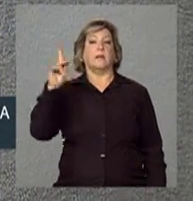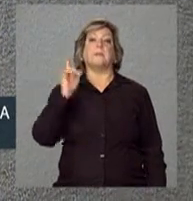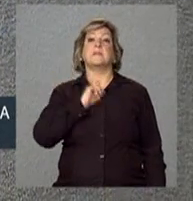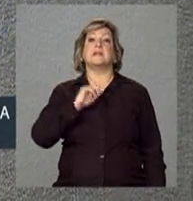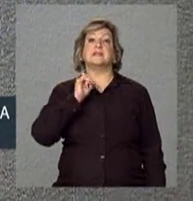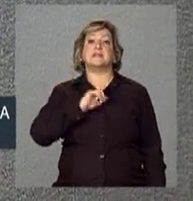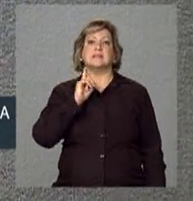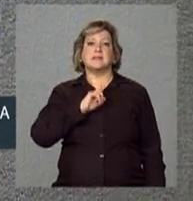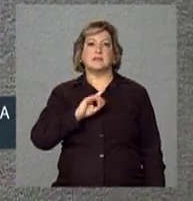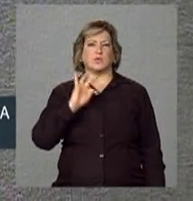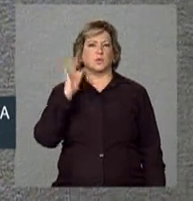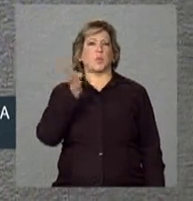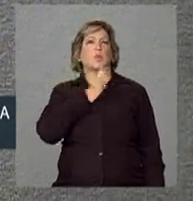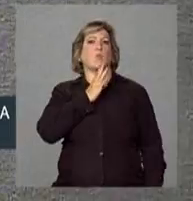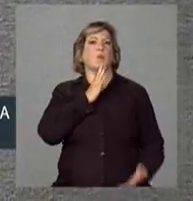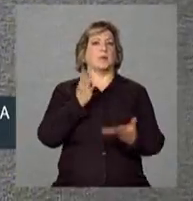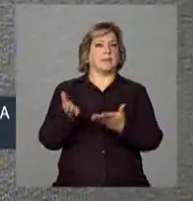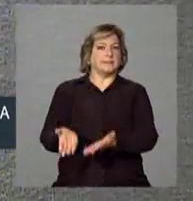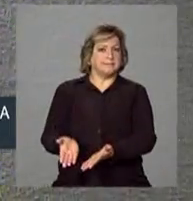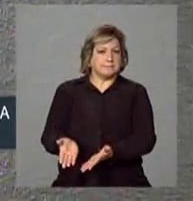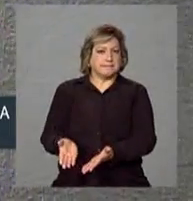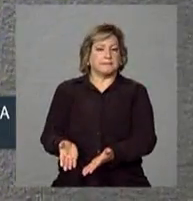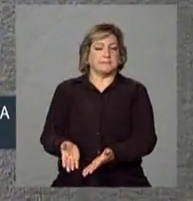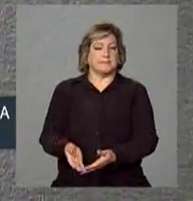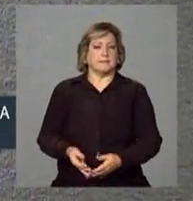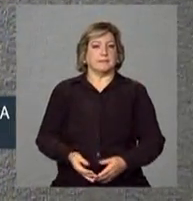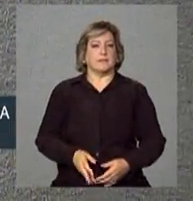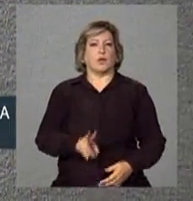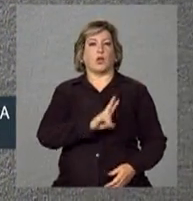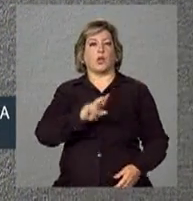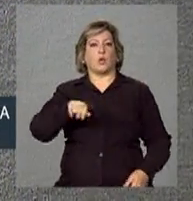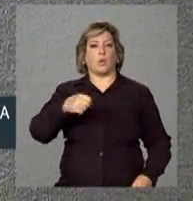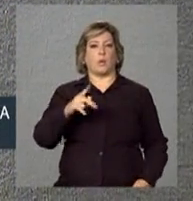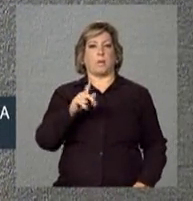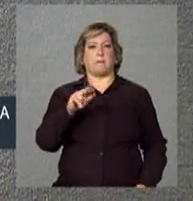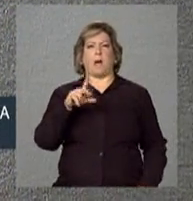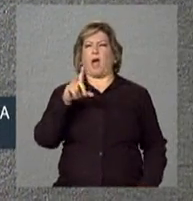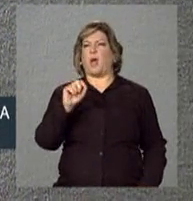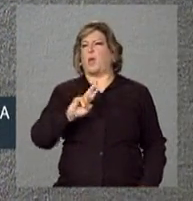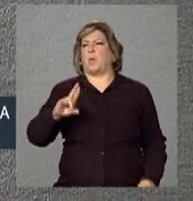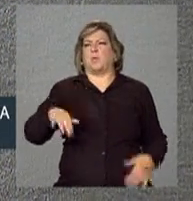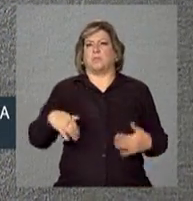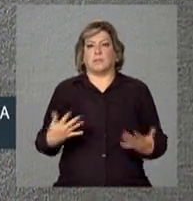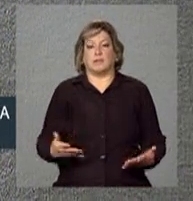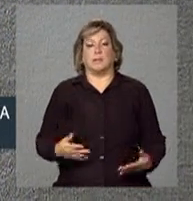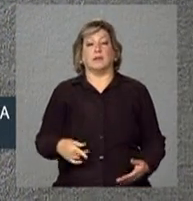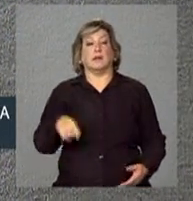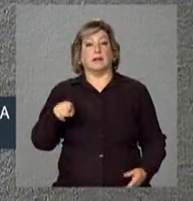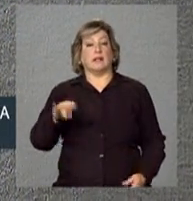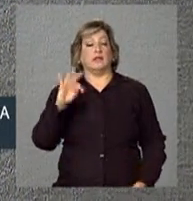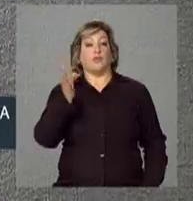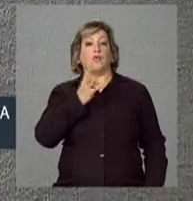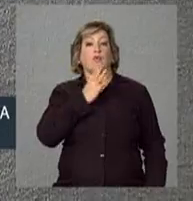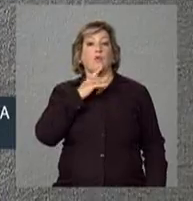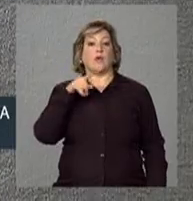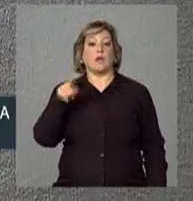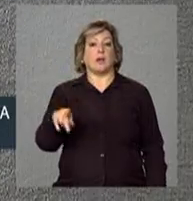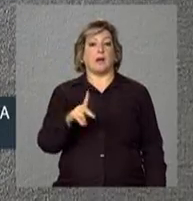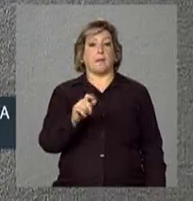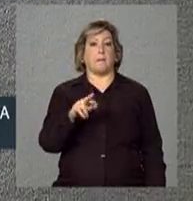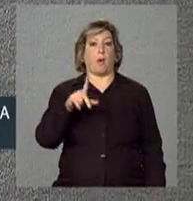Gerais, reconhecido, chamado Paulo não sei das quantas, e que era conhecido como